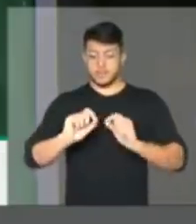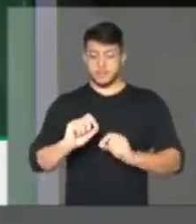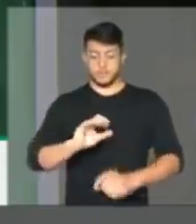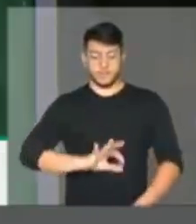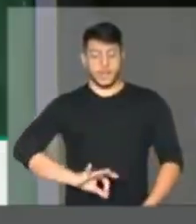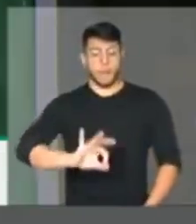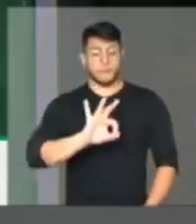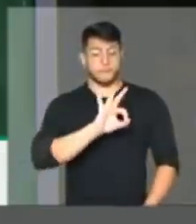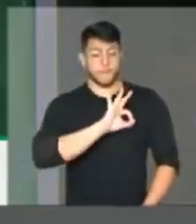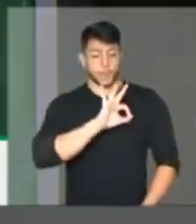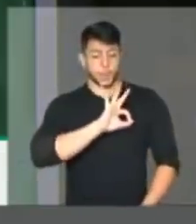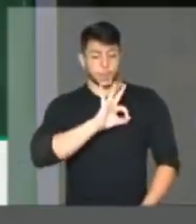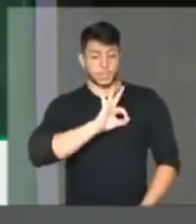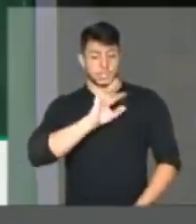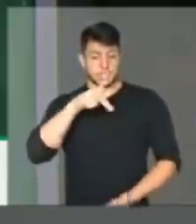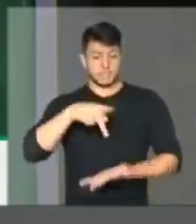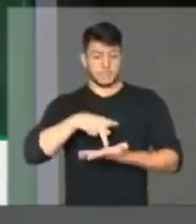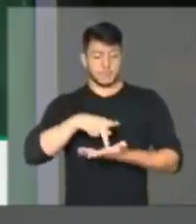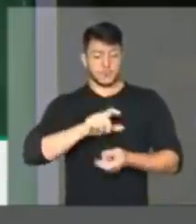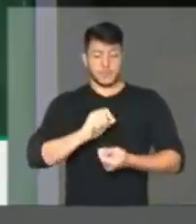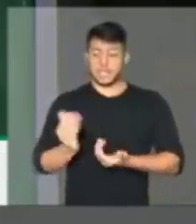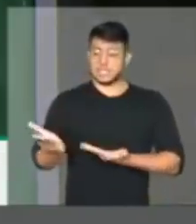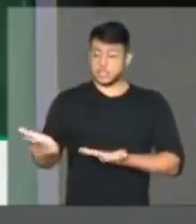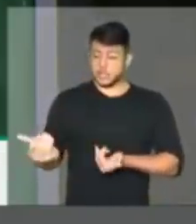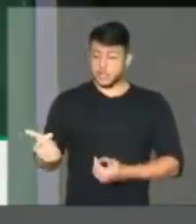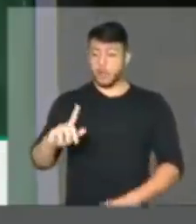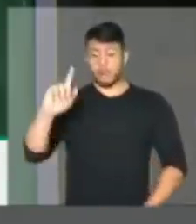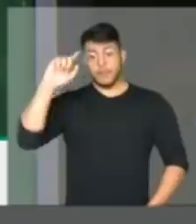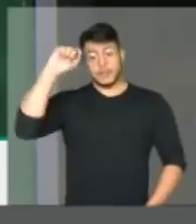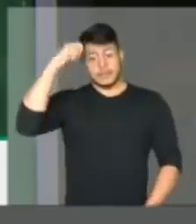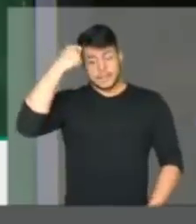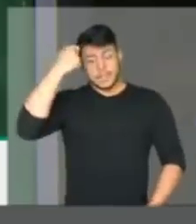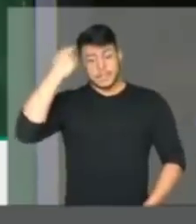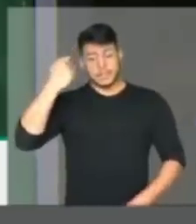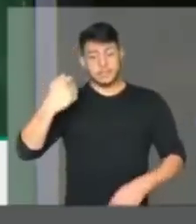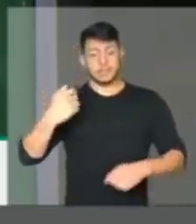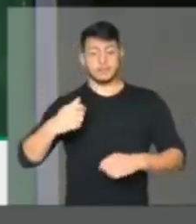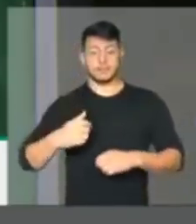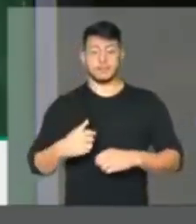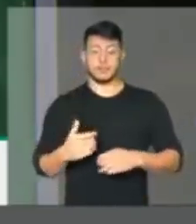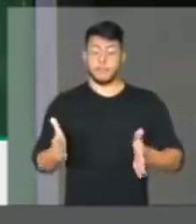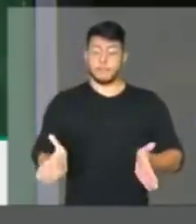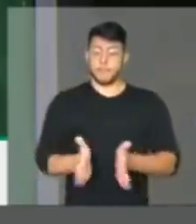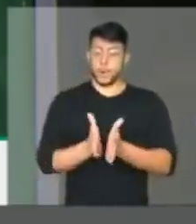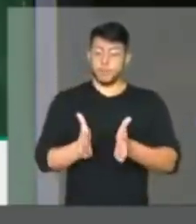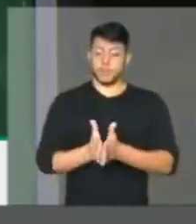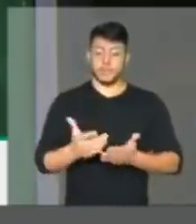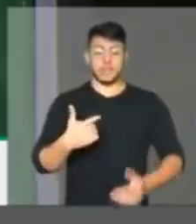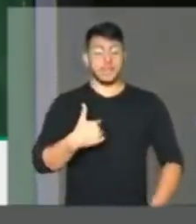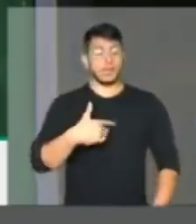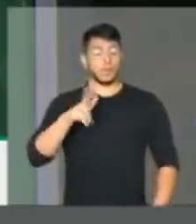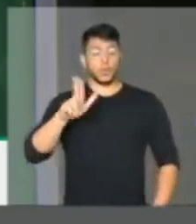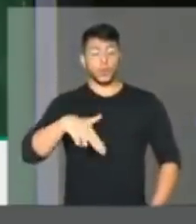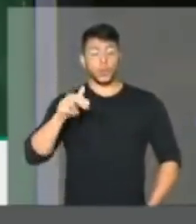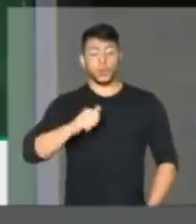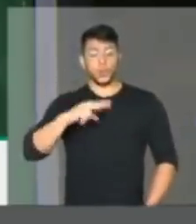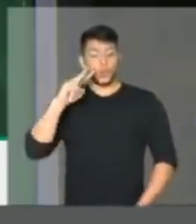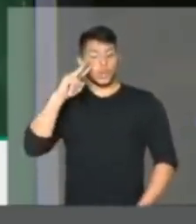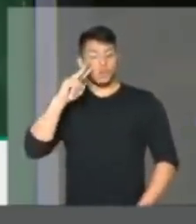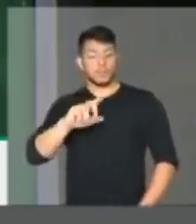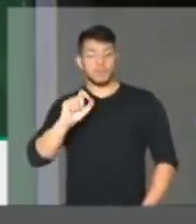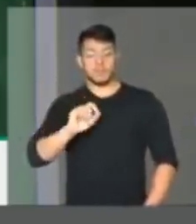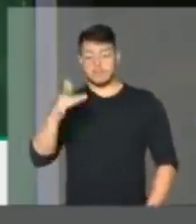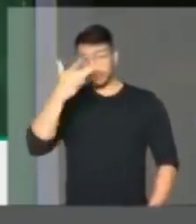em regra, é jovem, negra e da periferia. Eu nunca vi ninguém subindo morro de fuzil para trocar tiro